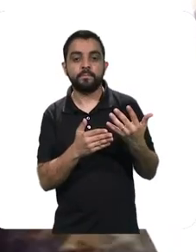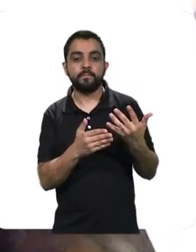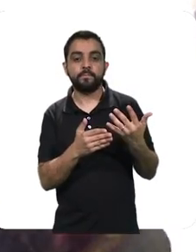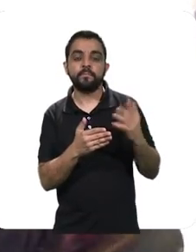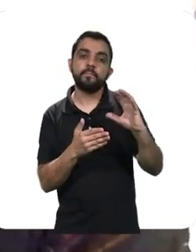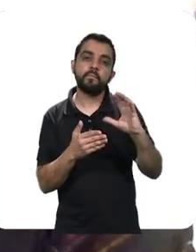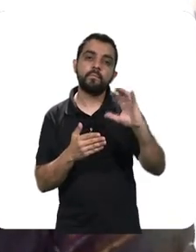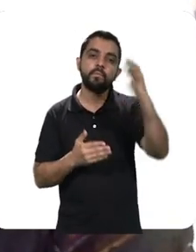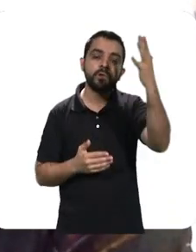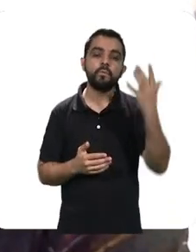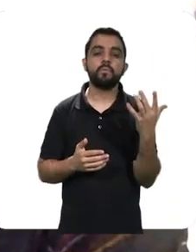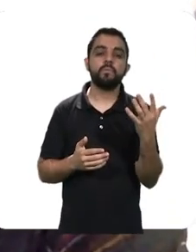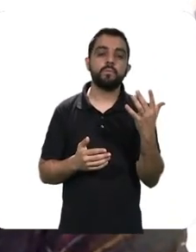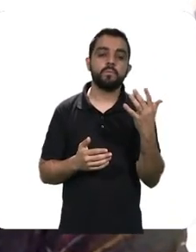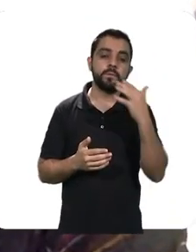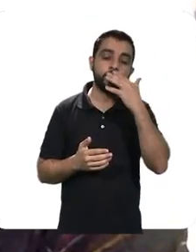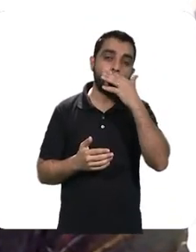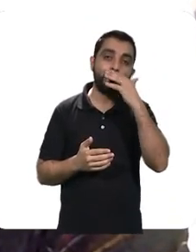estagnação